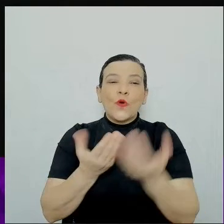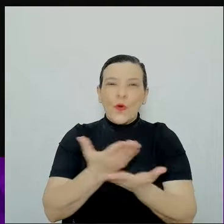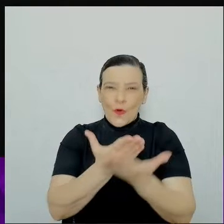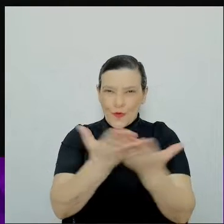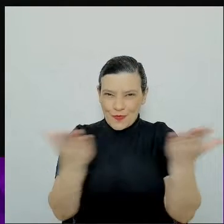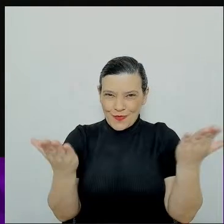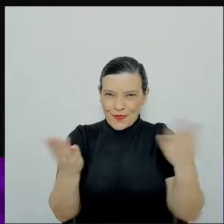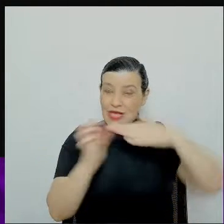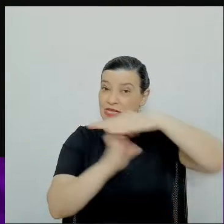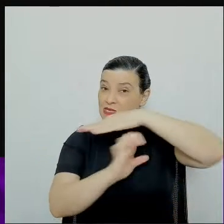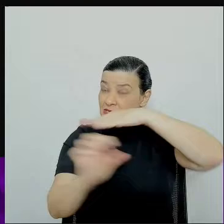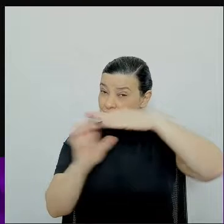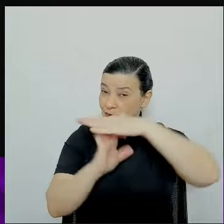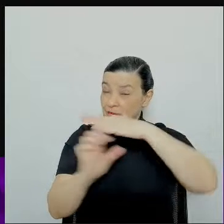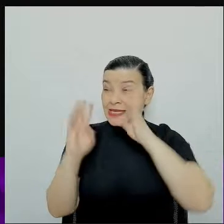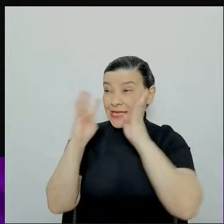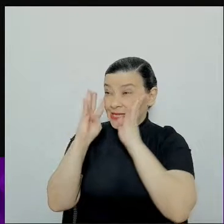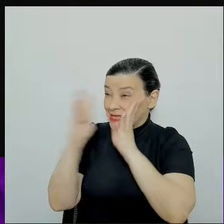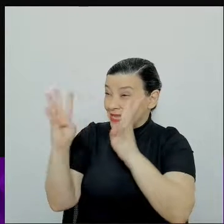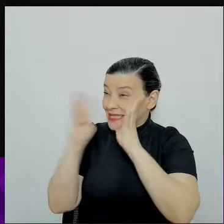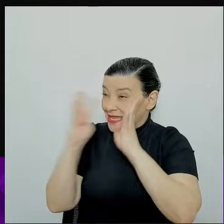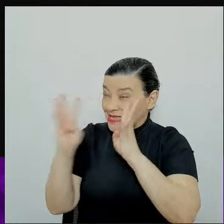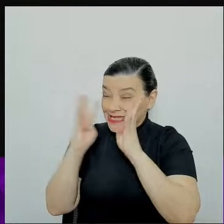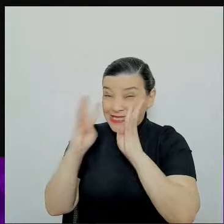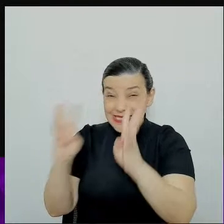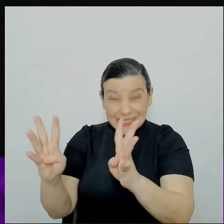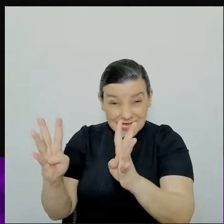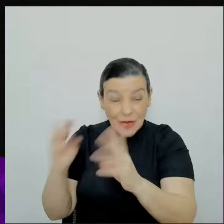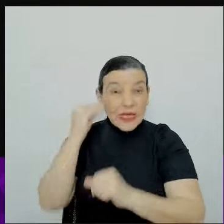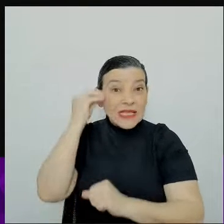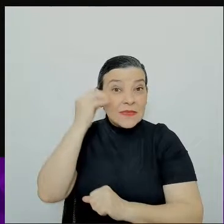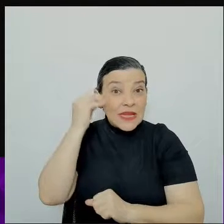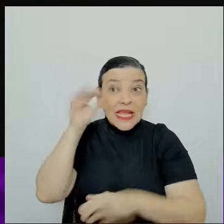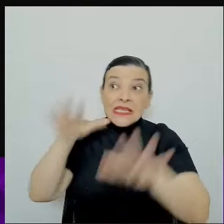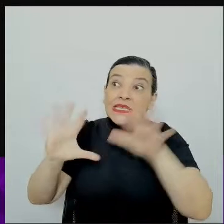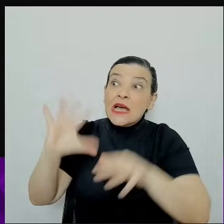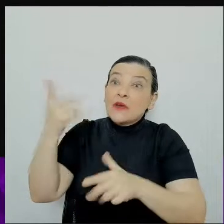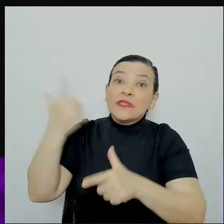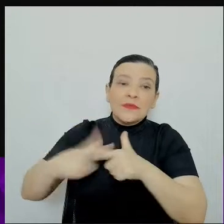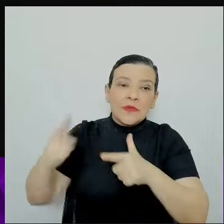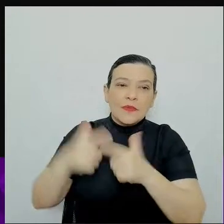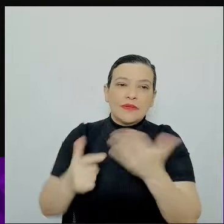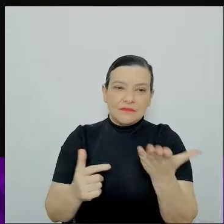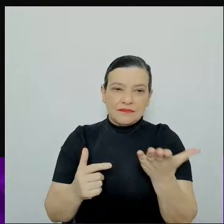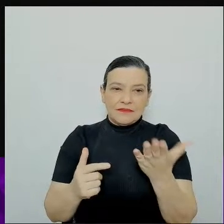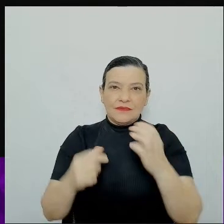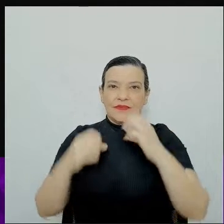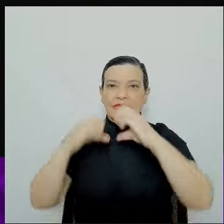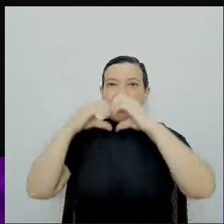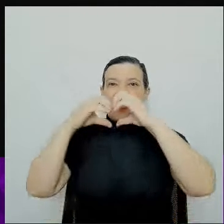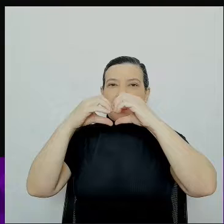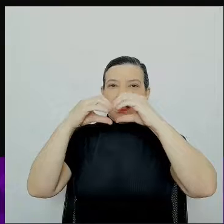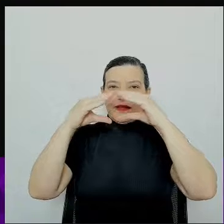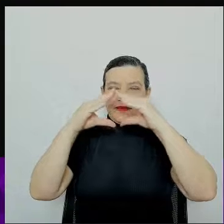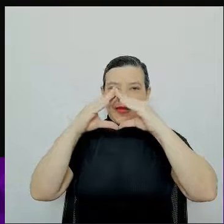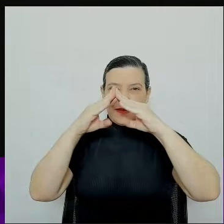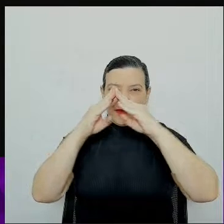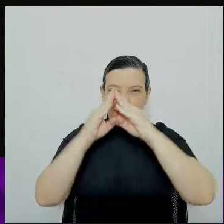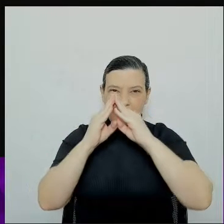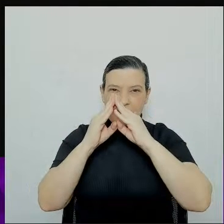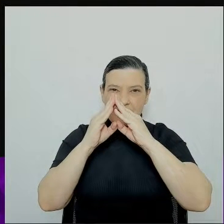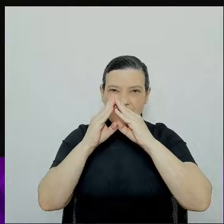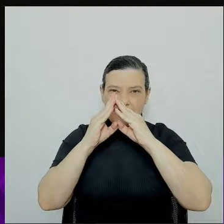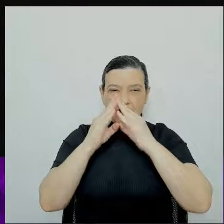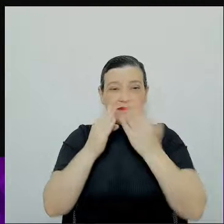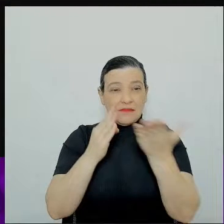experiência até a ponto de resolver os problemas de maneira rápida. Airbnb, tive um problema, como que eles vão resolver sobre